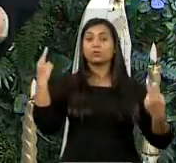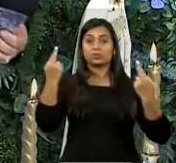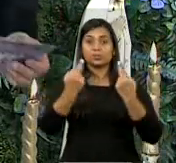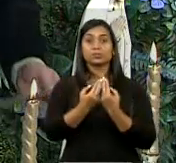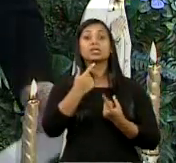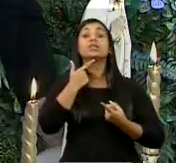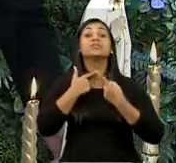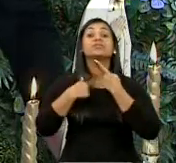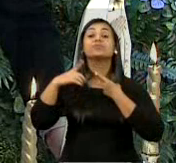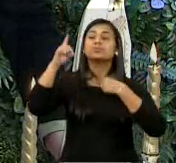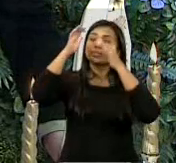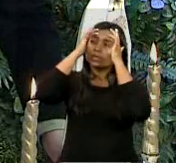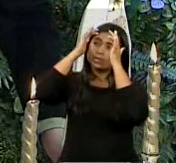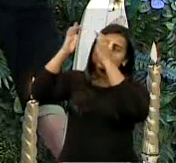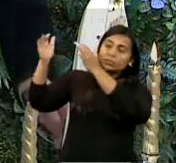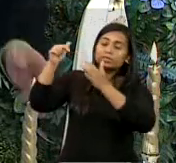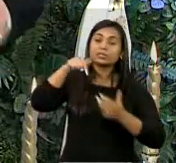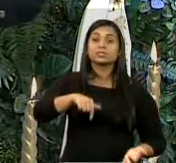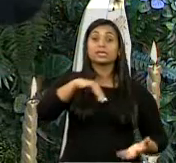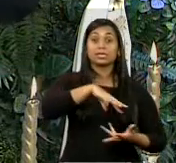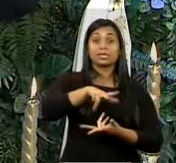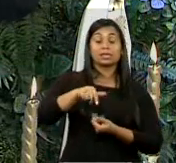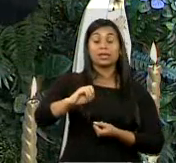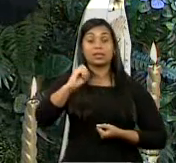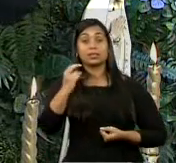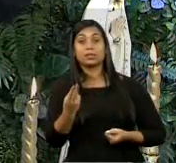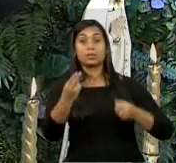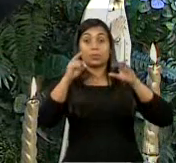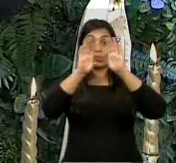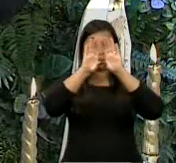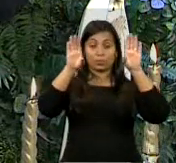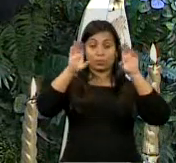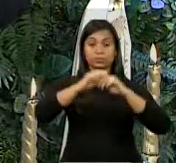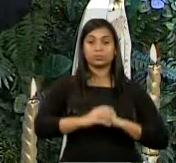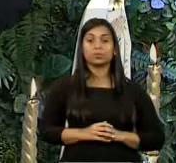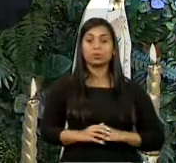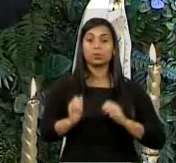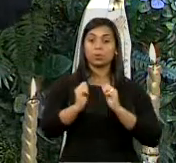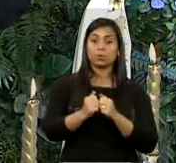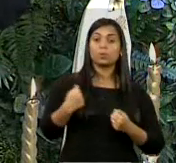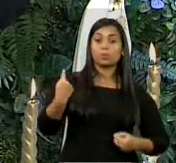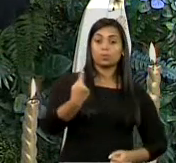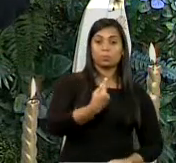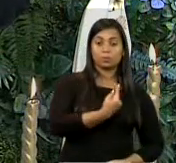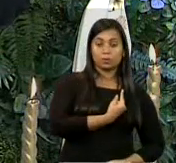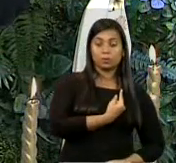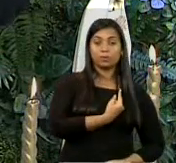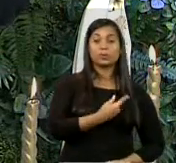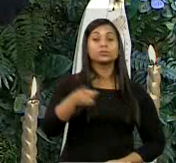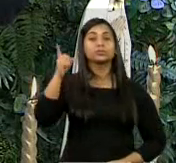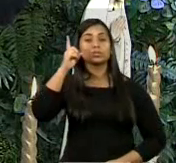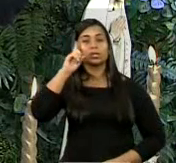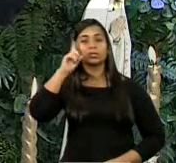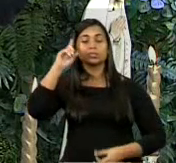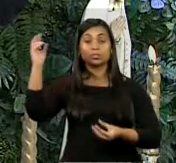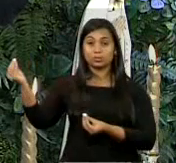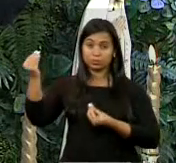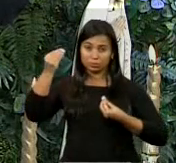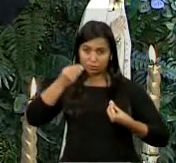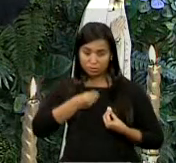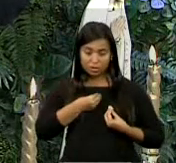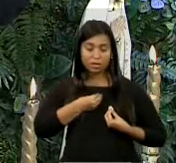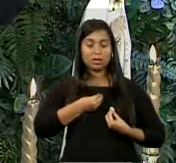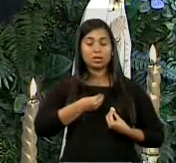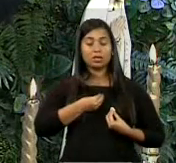Venha a nós o vosso reino, seja feita a vossa vontade, assim na terra como no céu. O pão nosso de cada